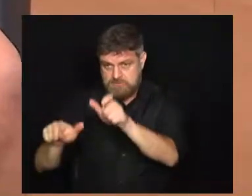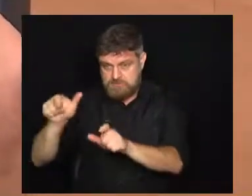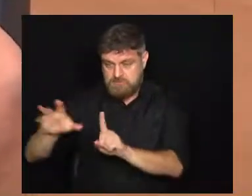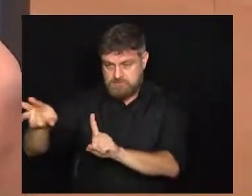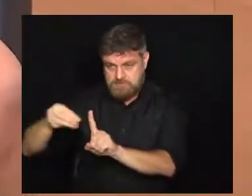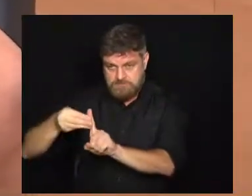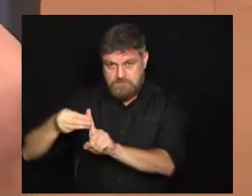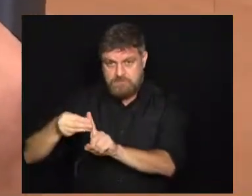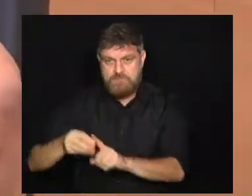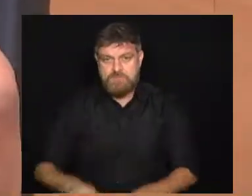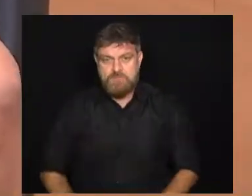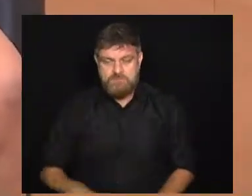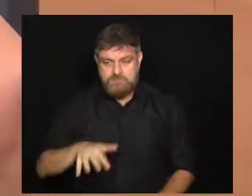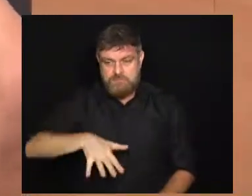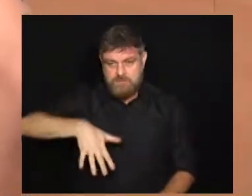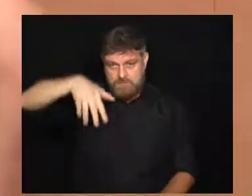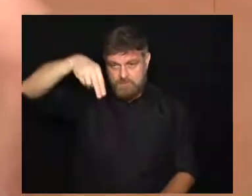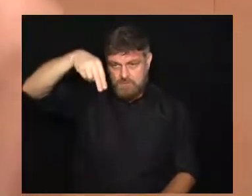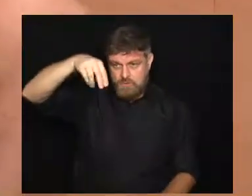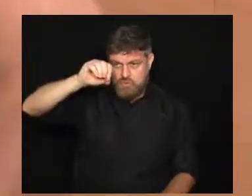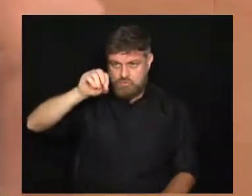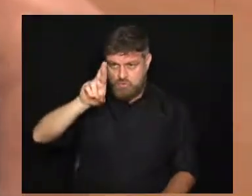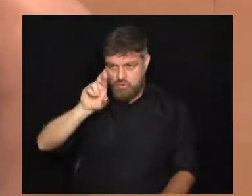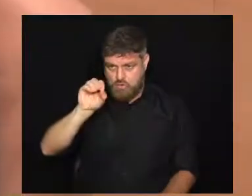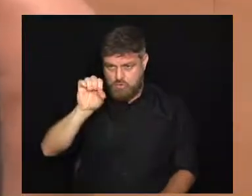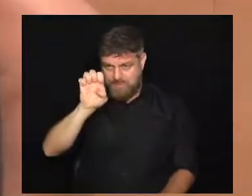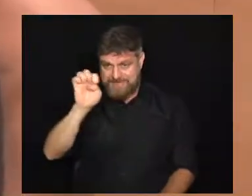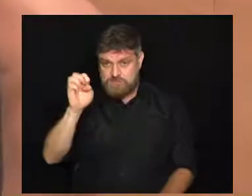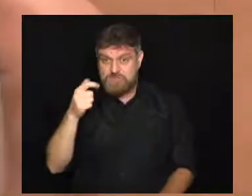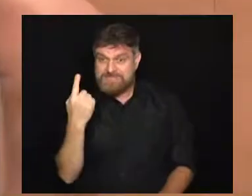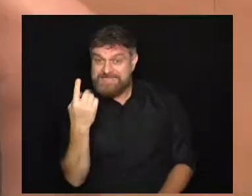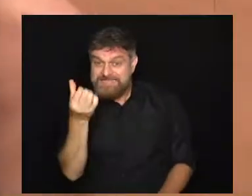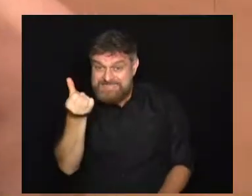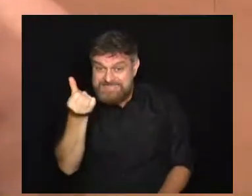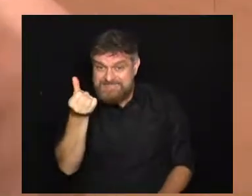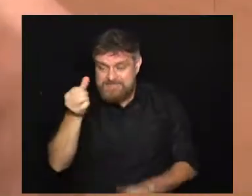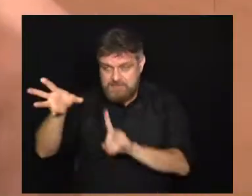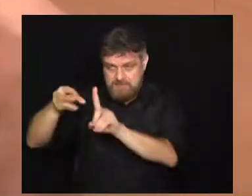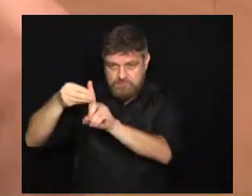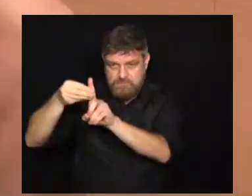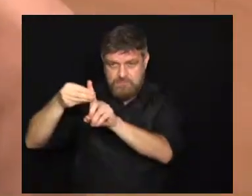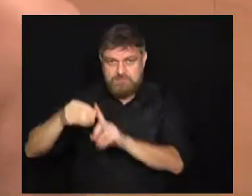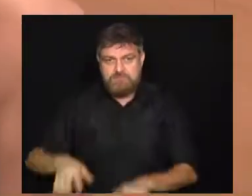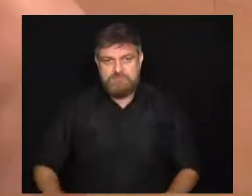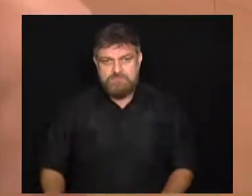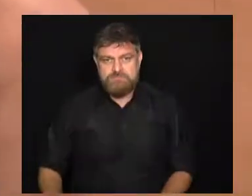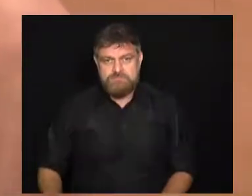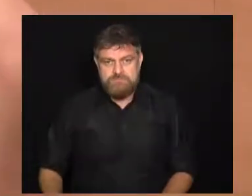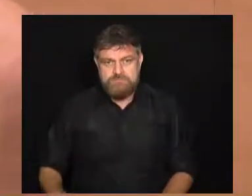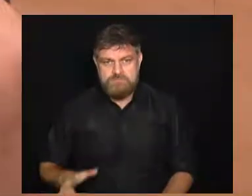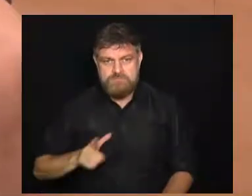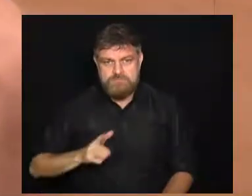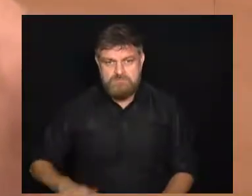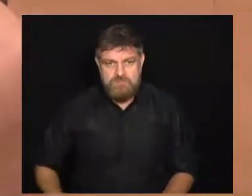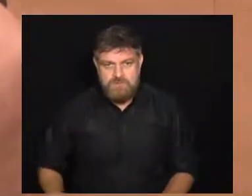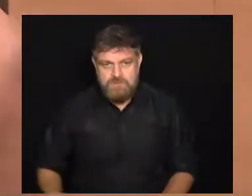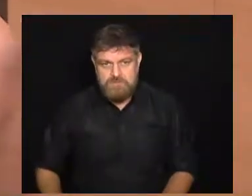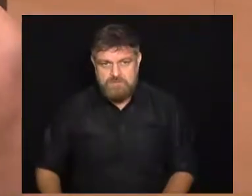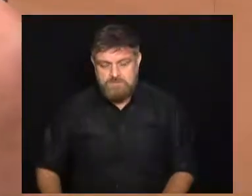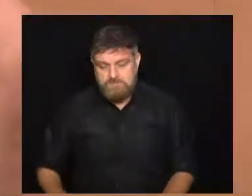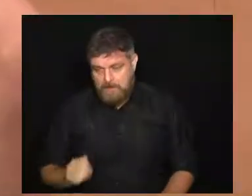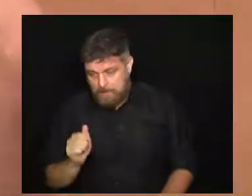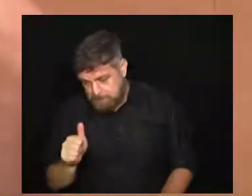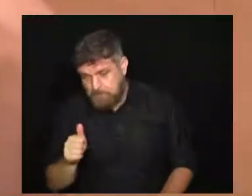e na região noroeste são 16 casos. Então, o número de casos por unidade ainda é bem